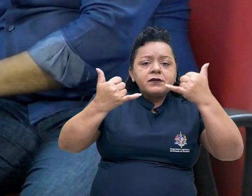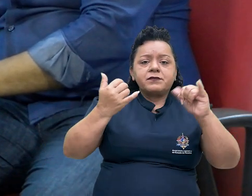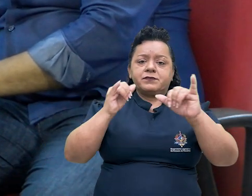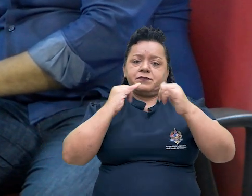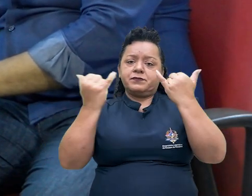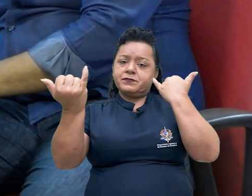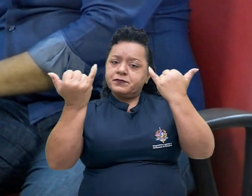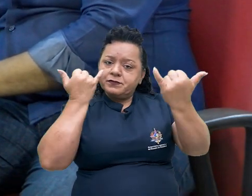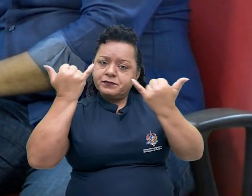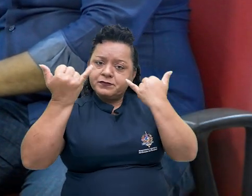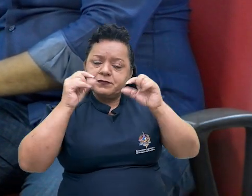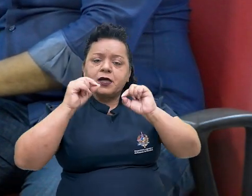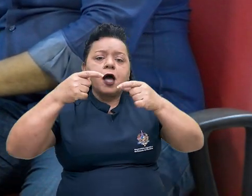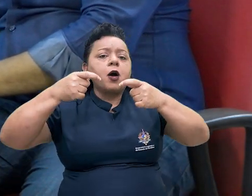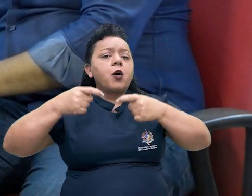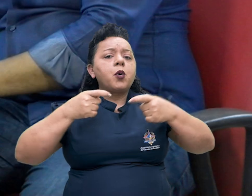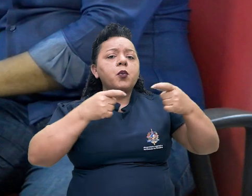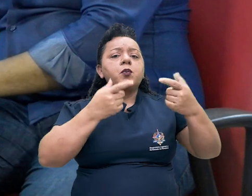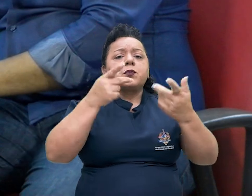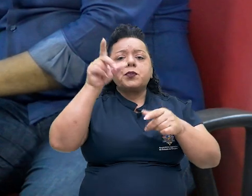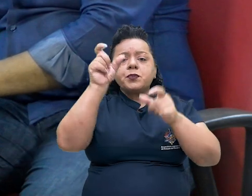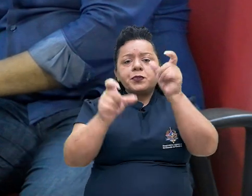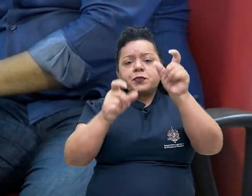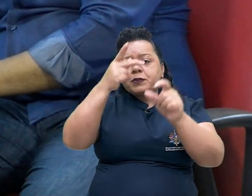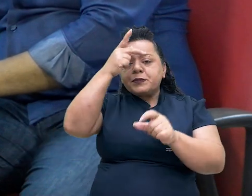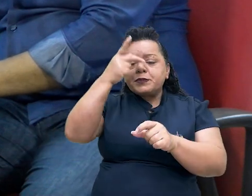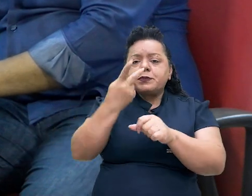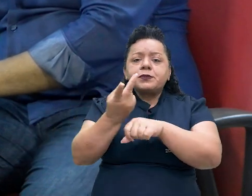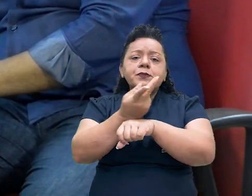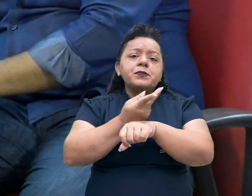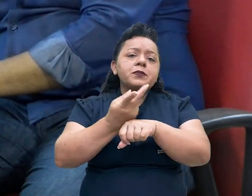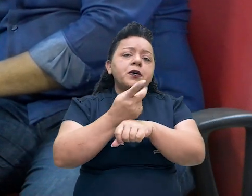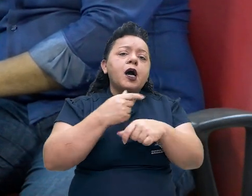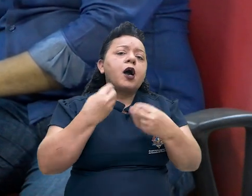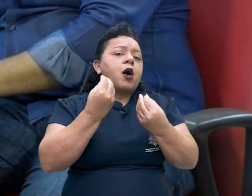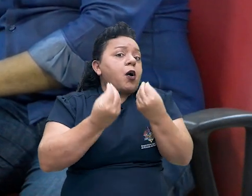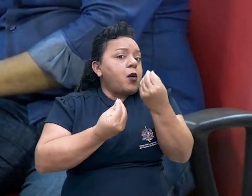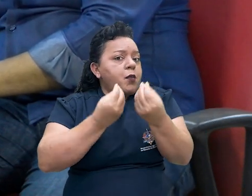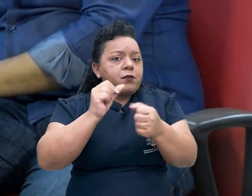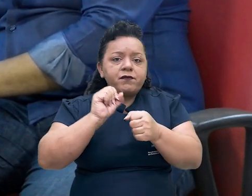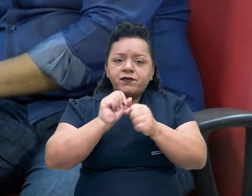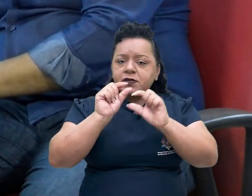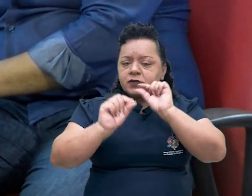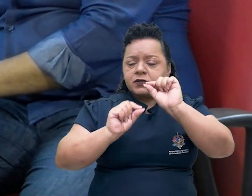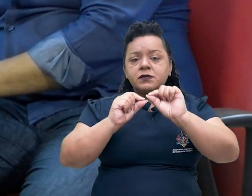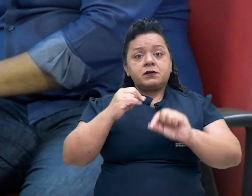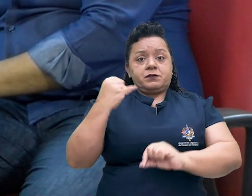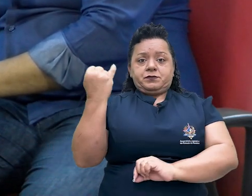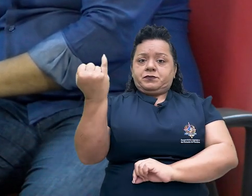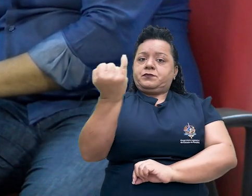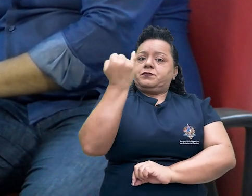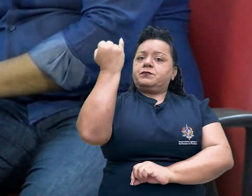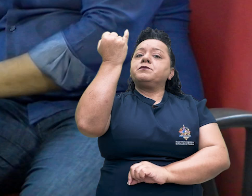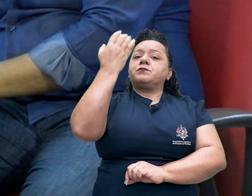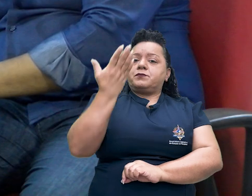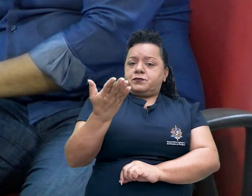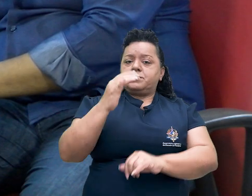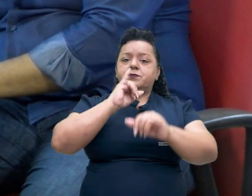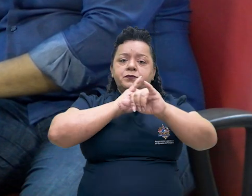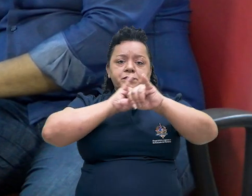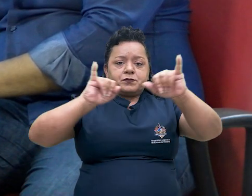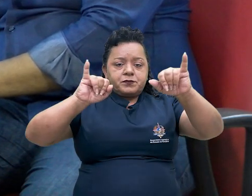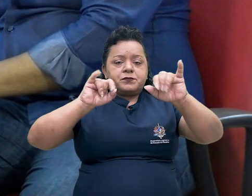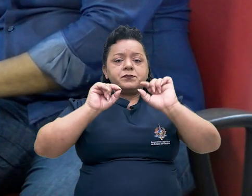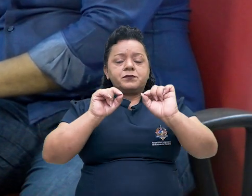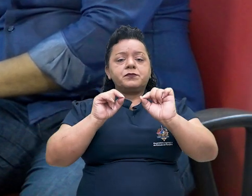eh telefones informação onde as pessoas podem procurar como fazer tem uma informação importante que você